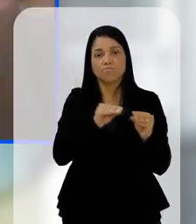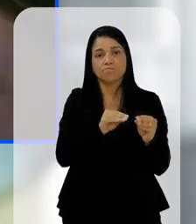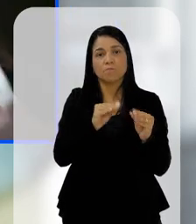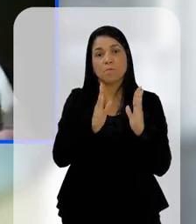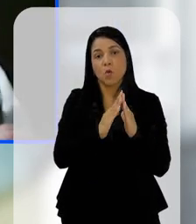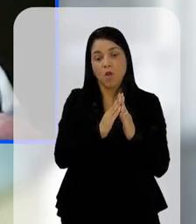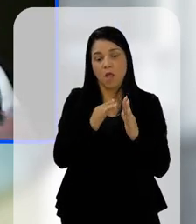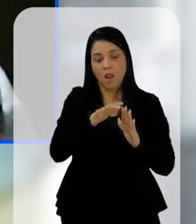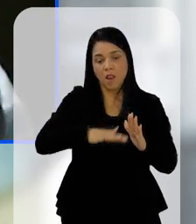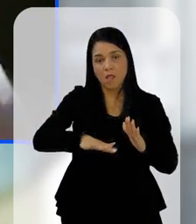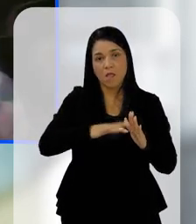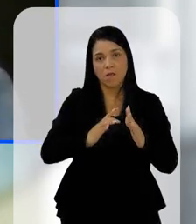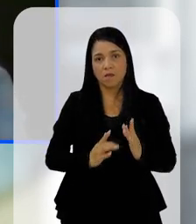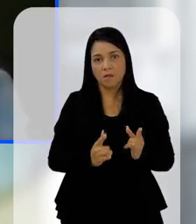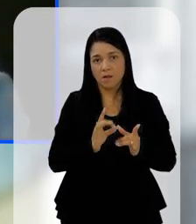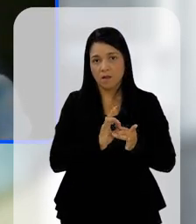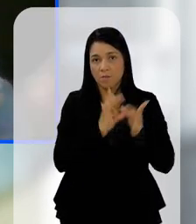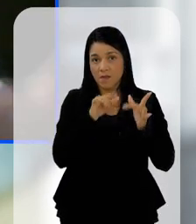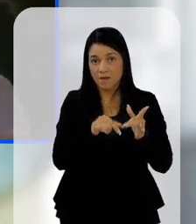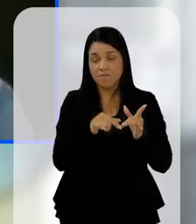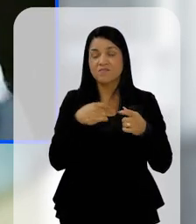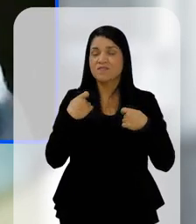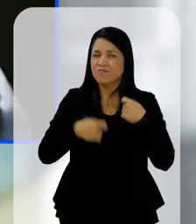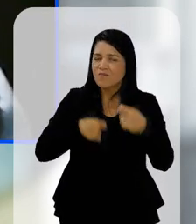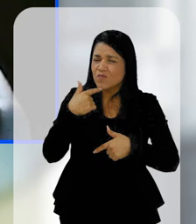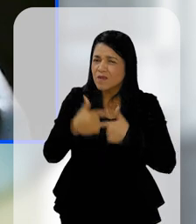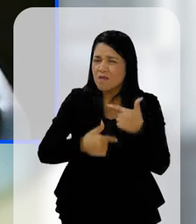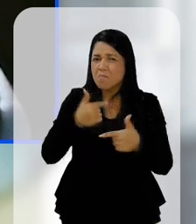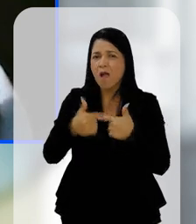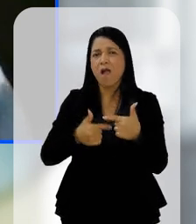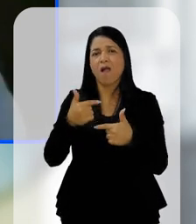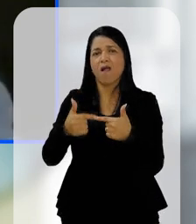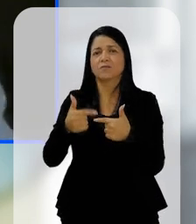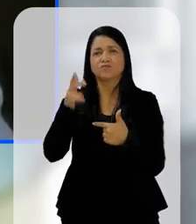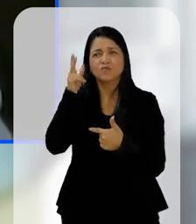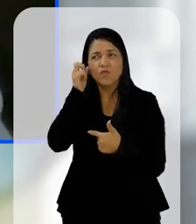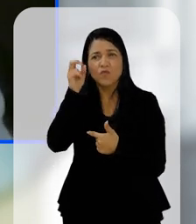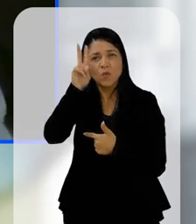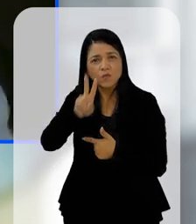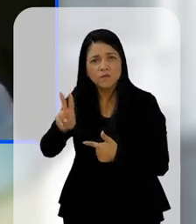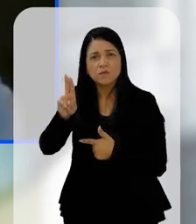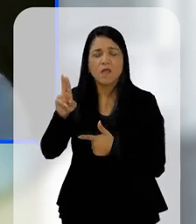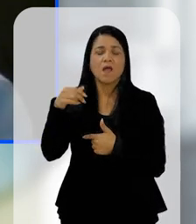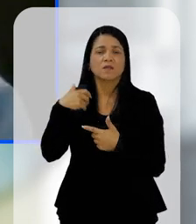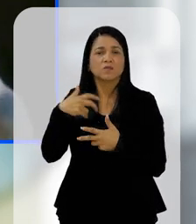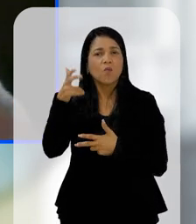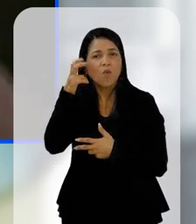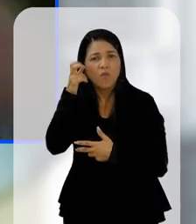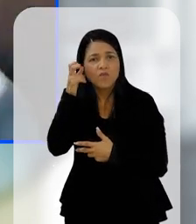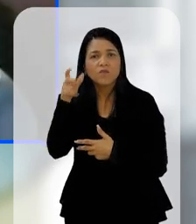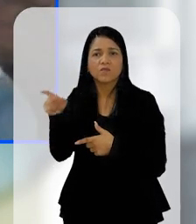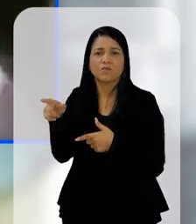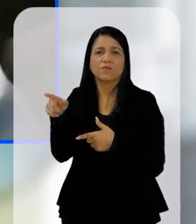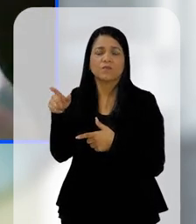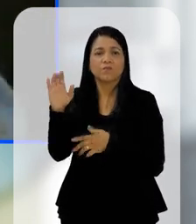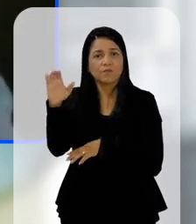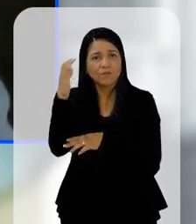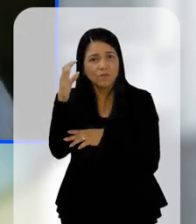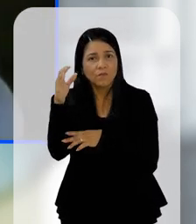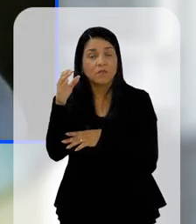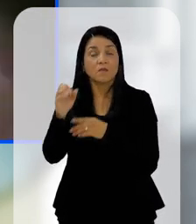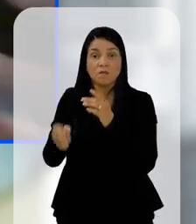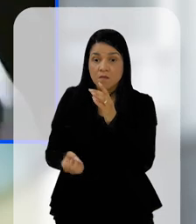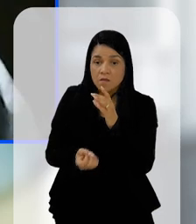um árduo trabalho de ouvir a ciência, ouvir a universidade, criar mecanismos e criar condições